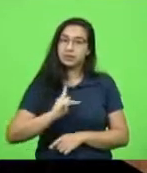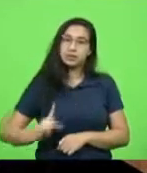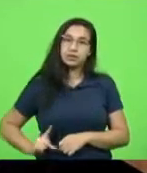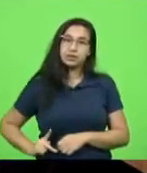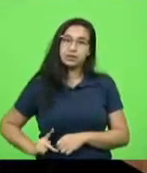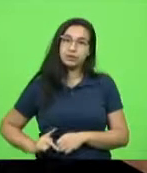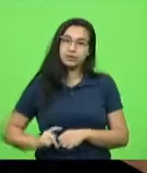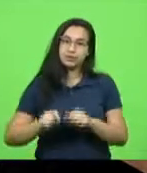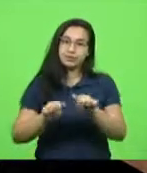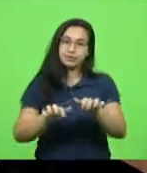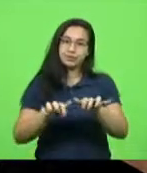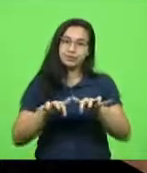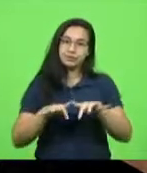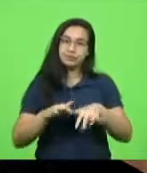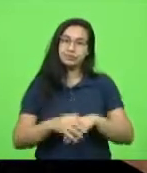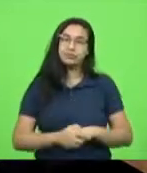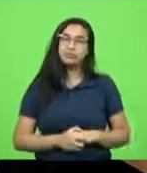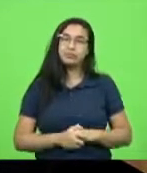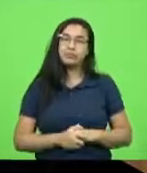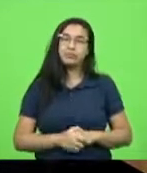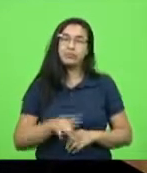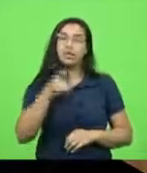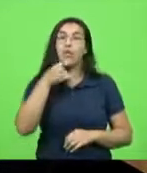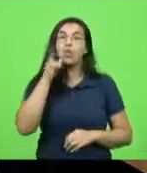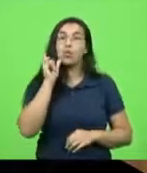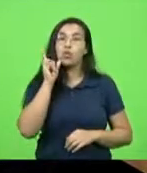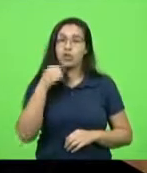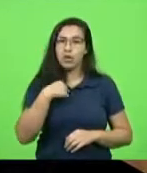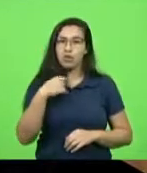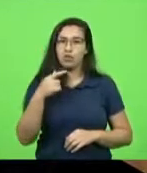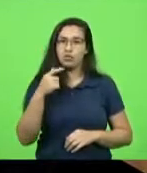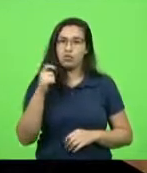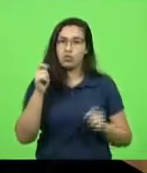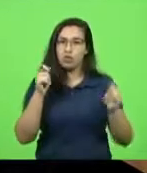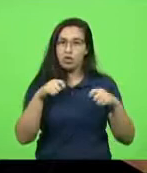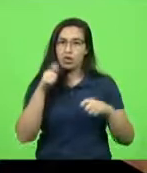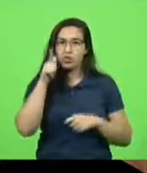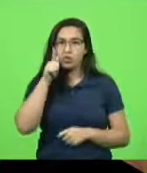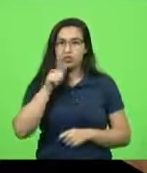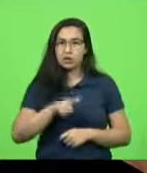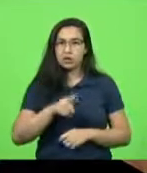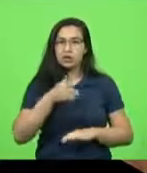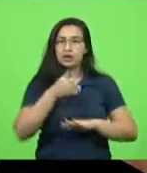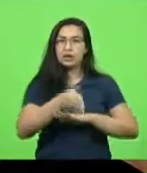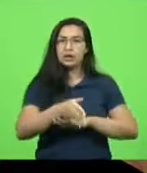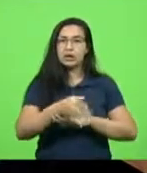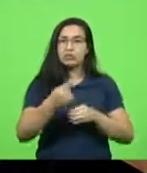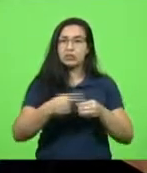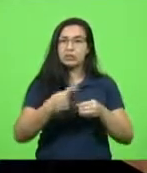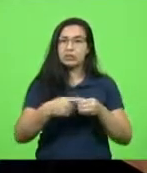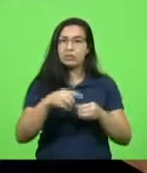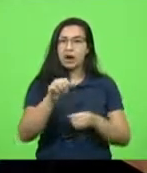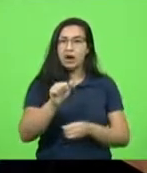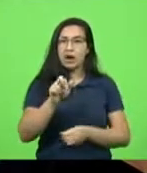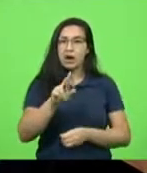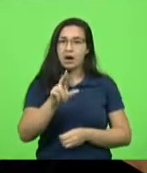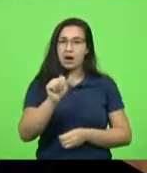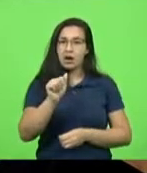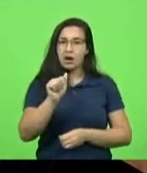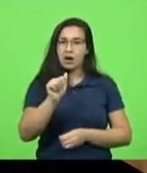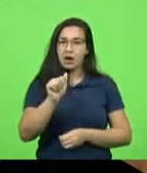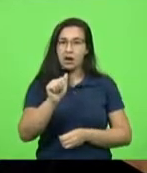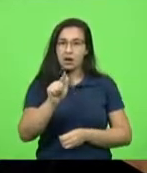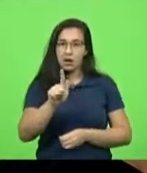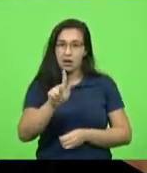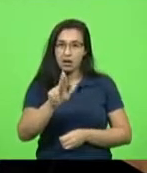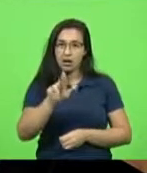E ontem tive a oportunidade de ir até o município de Araquari Deputado Sargento Lima